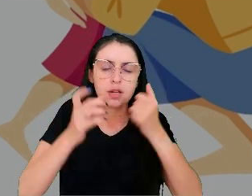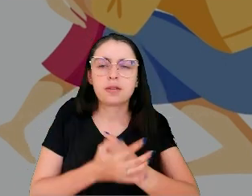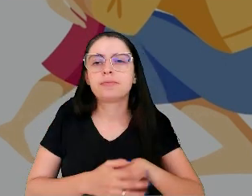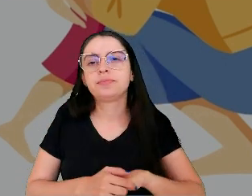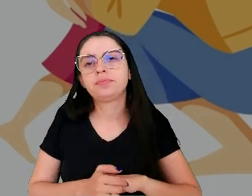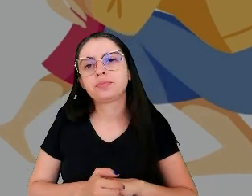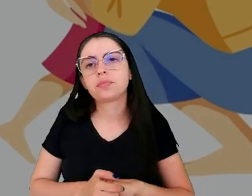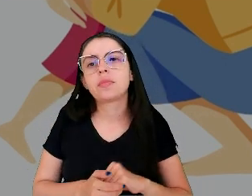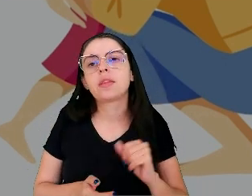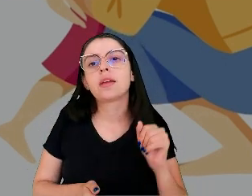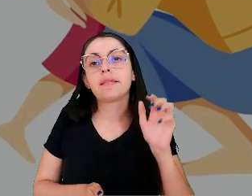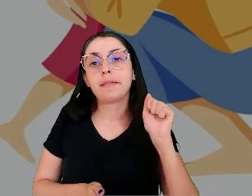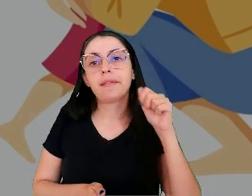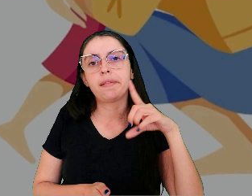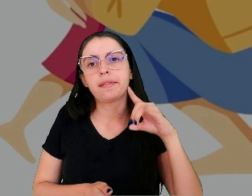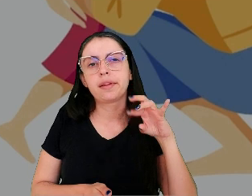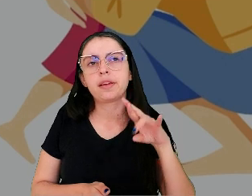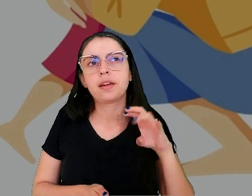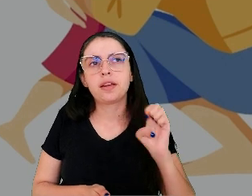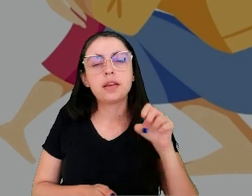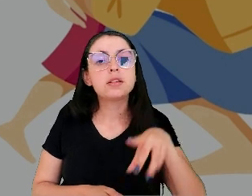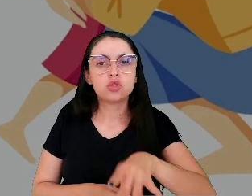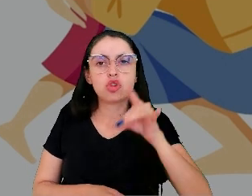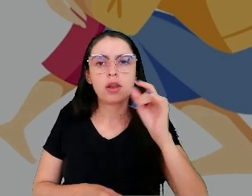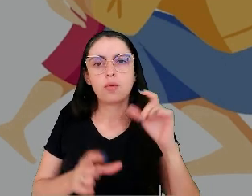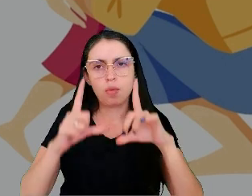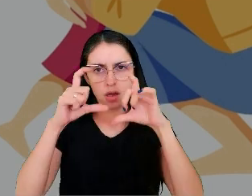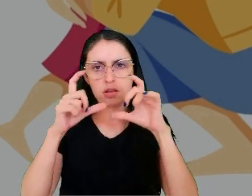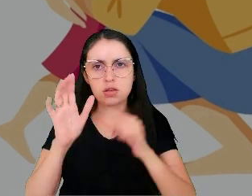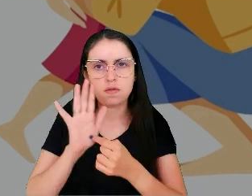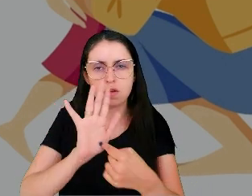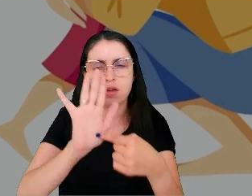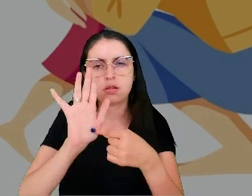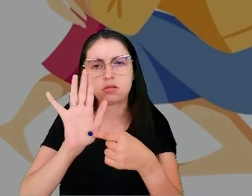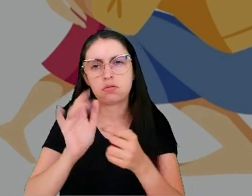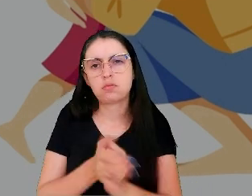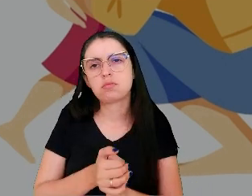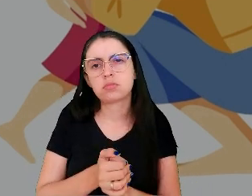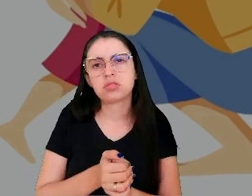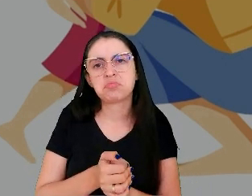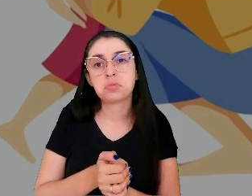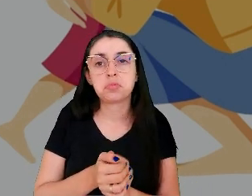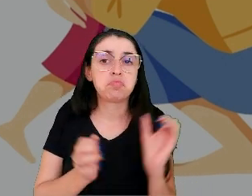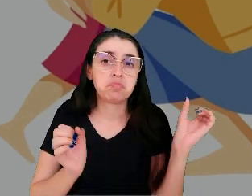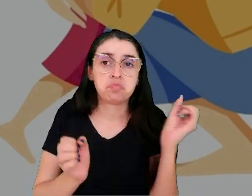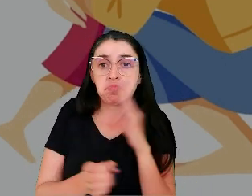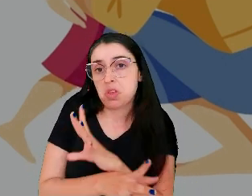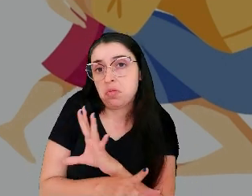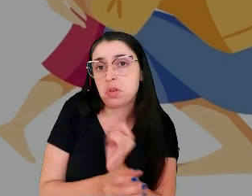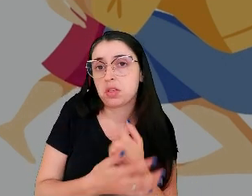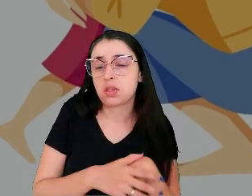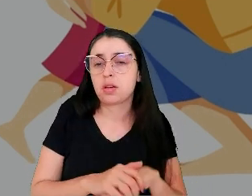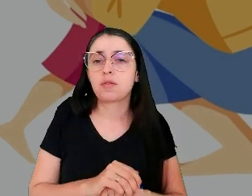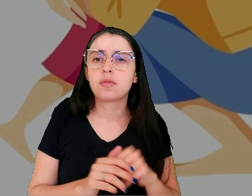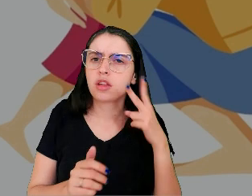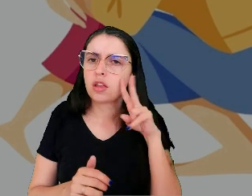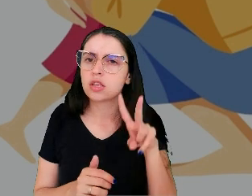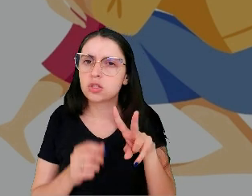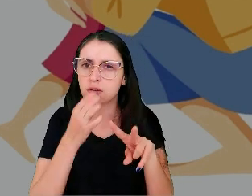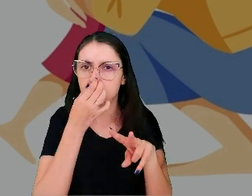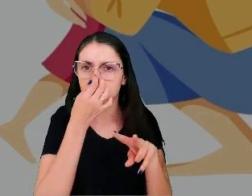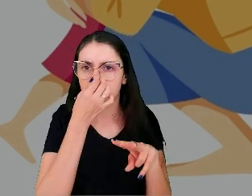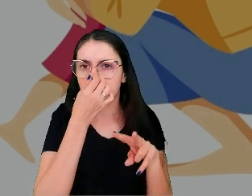eu também concordo, terminou escolhendo isso. Então a fotografia tem um pouco desse inusitado, né? Às vezes a gente, quando vai